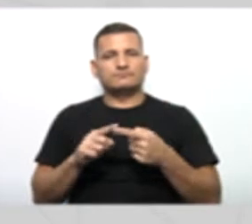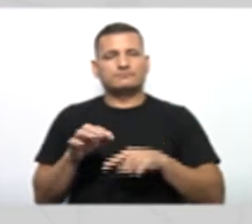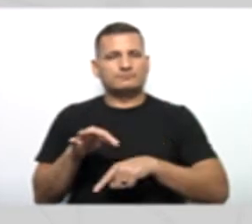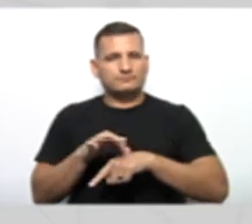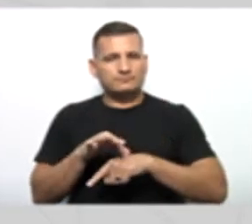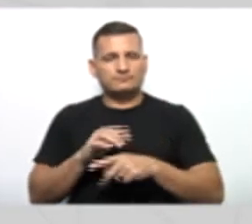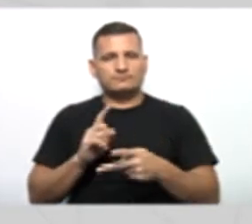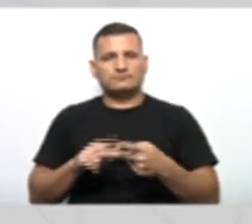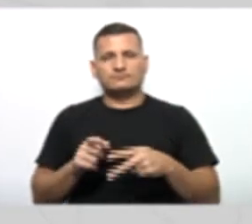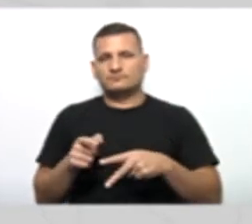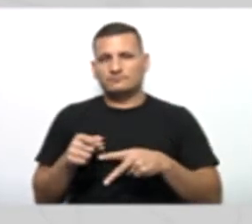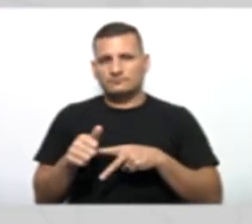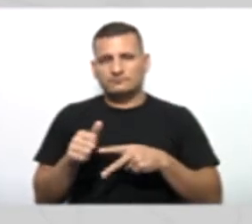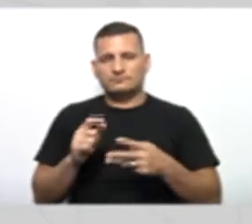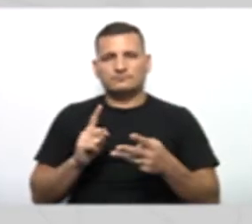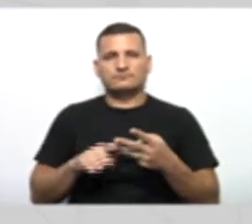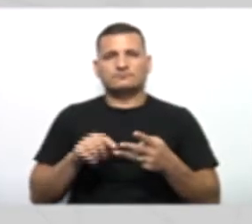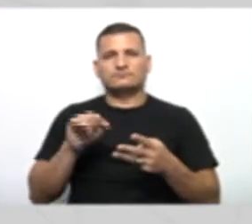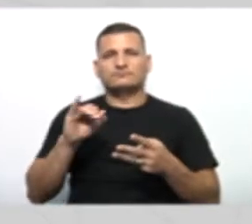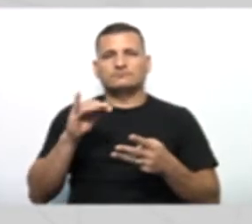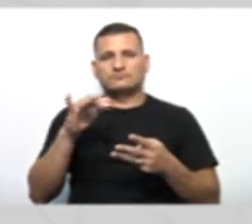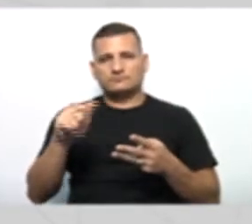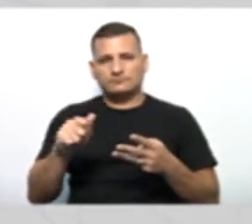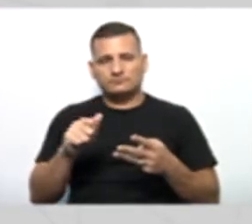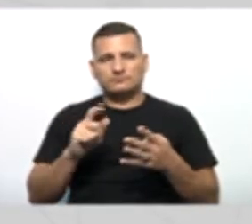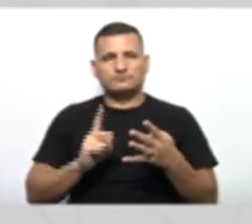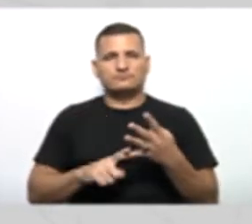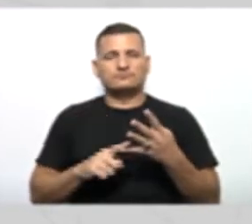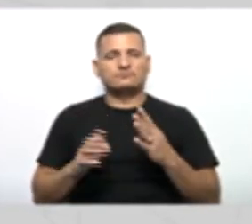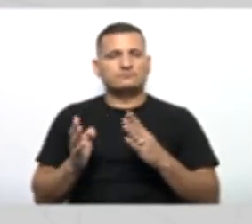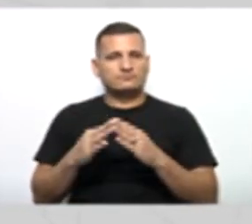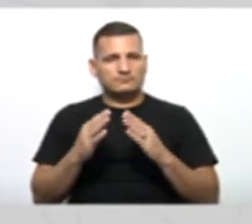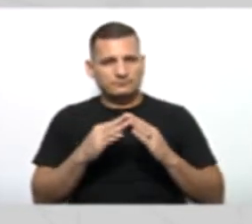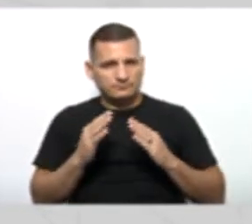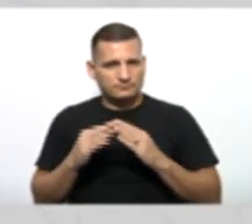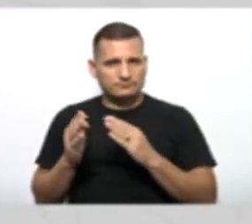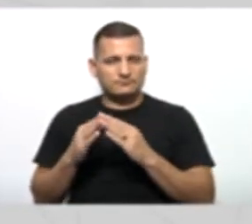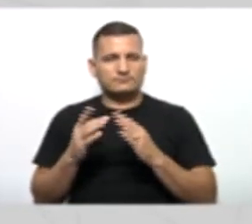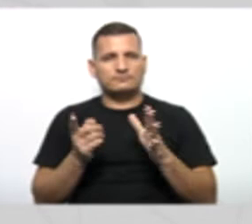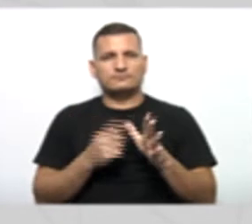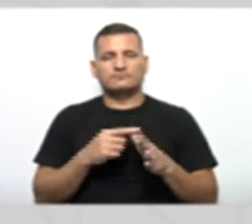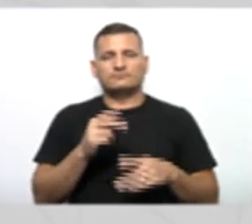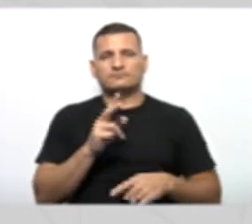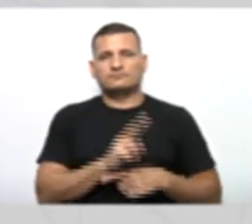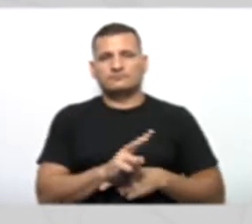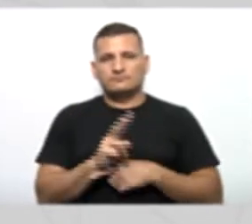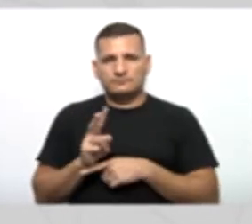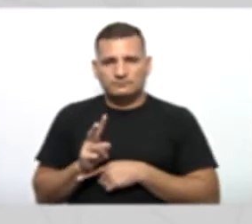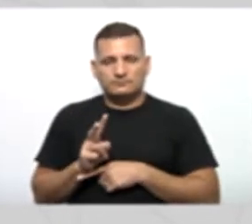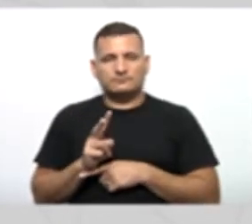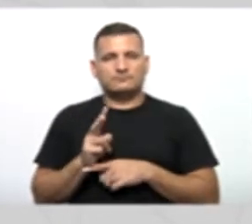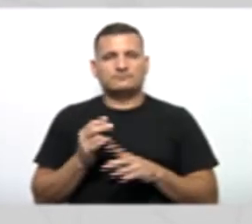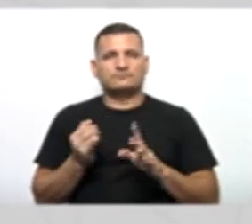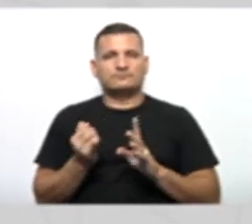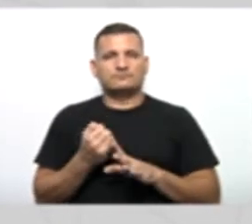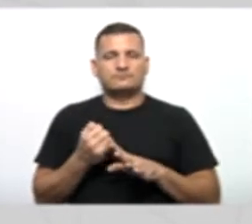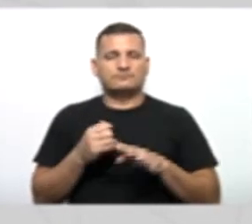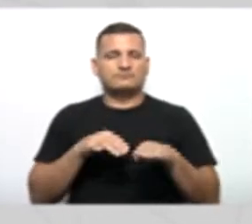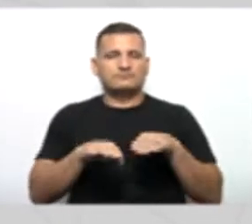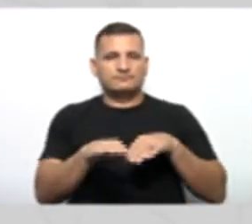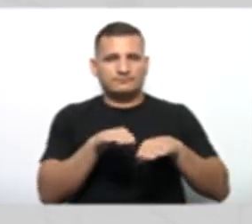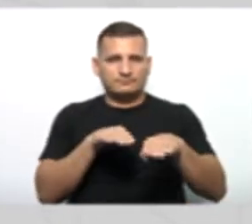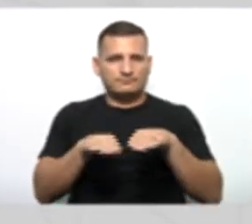carnes do milho da soja nós temos cooperativas habitacionais nós temos cooperativas de crédito nós temos cooperativas de